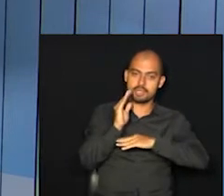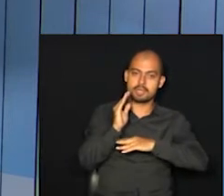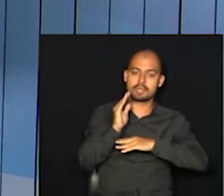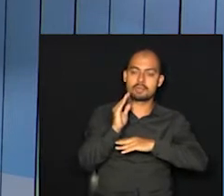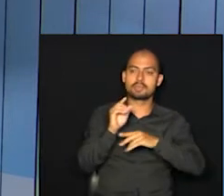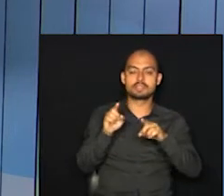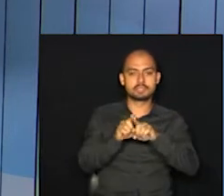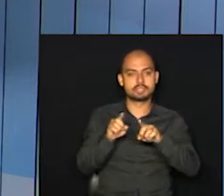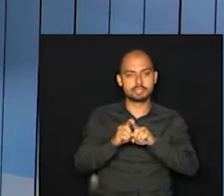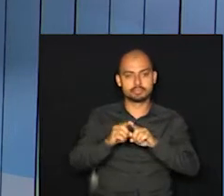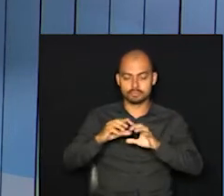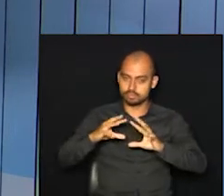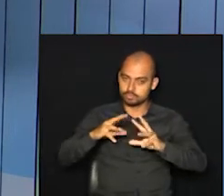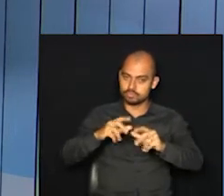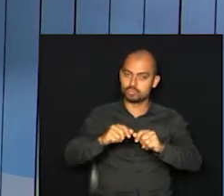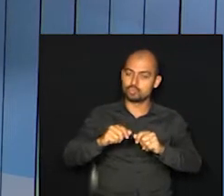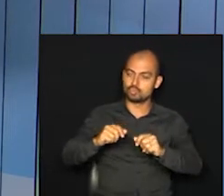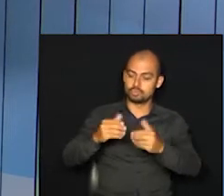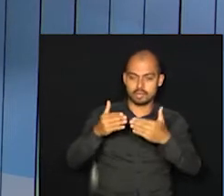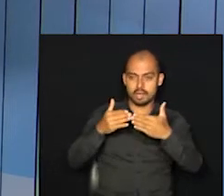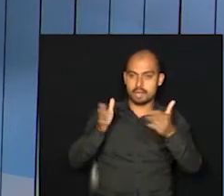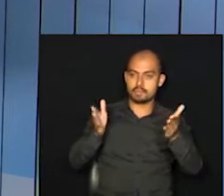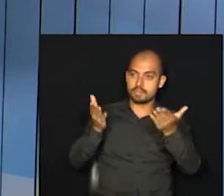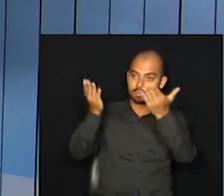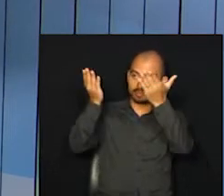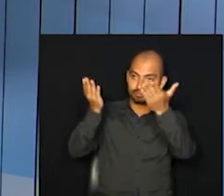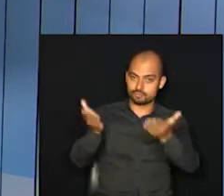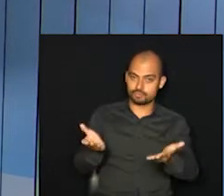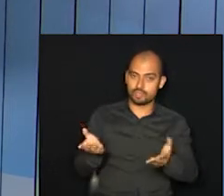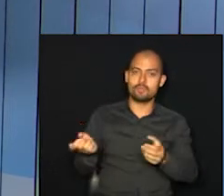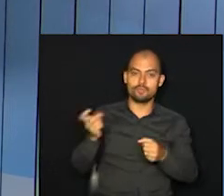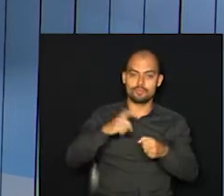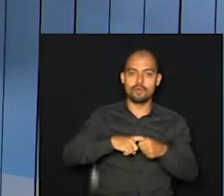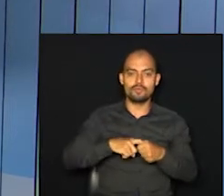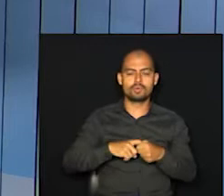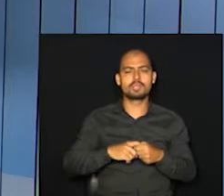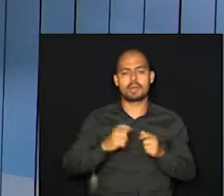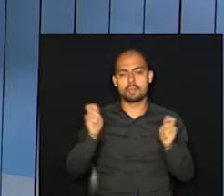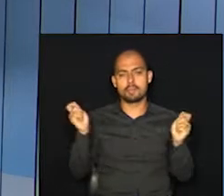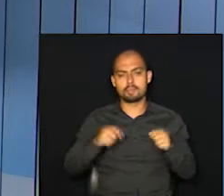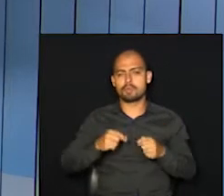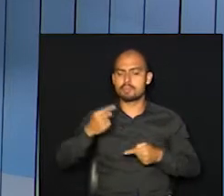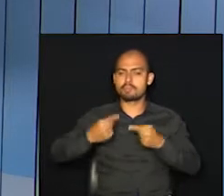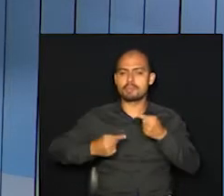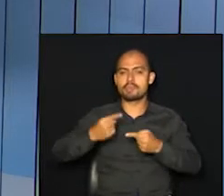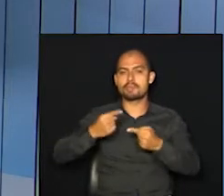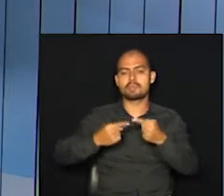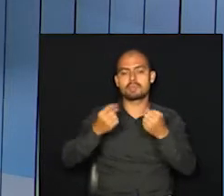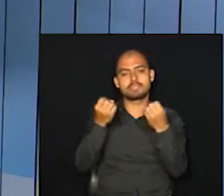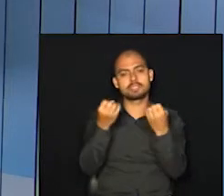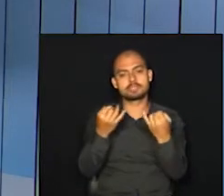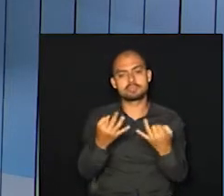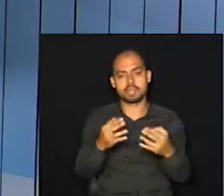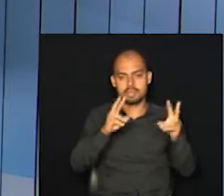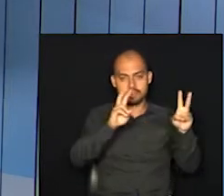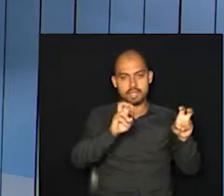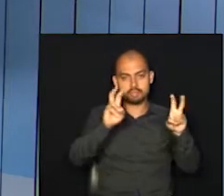Câmara Total estão abertas para o seu retorno, para a gente poder continuar sobre este e outros